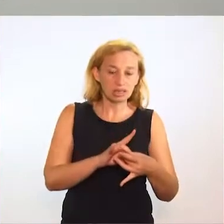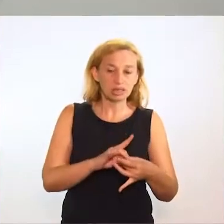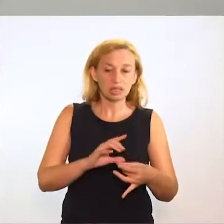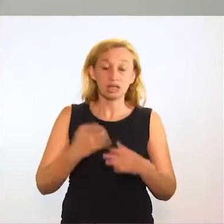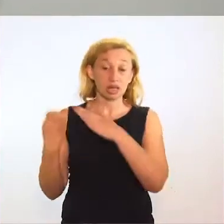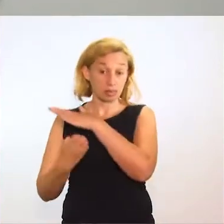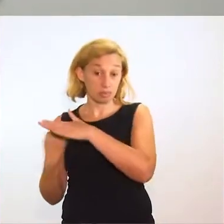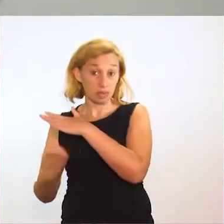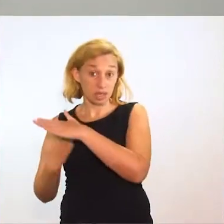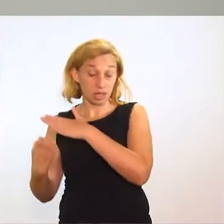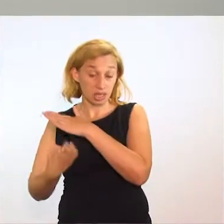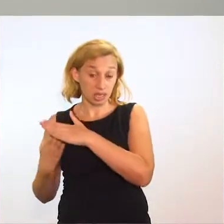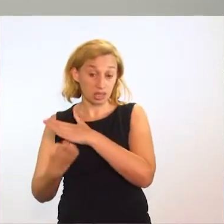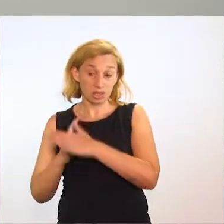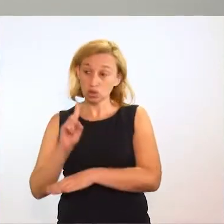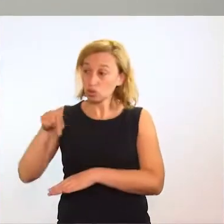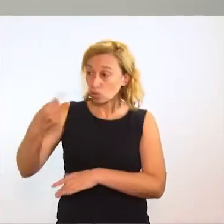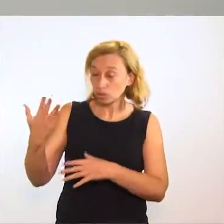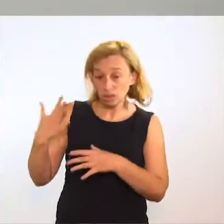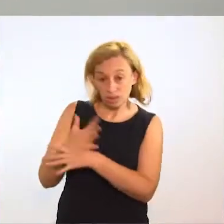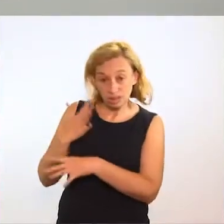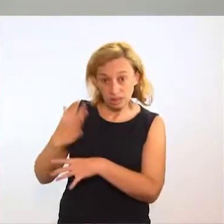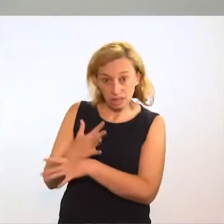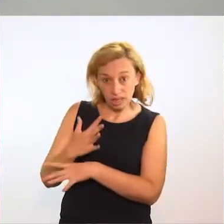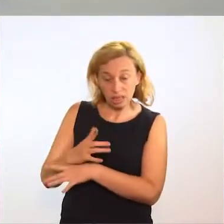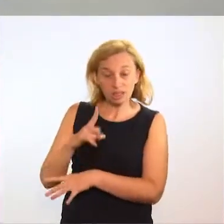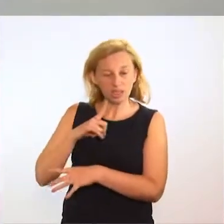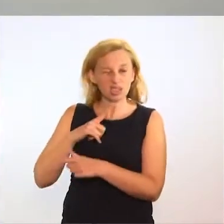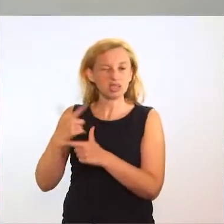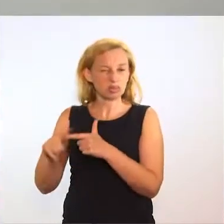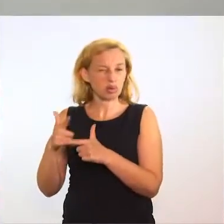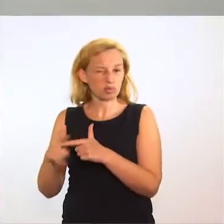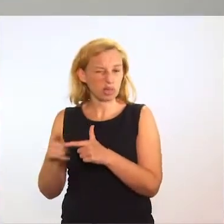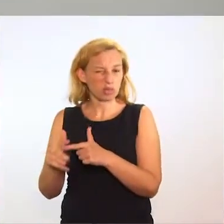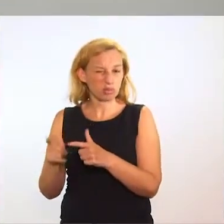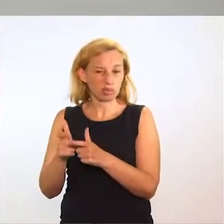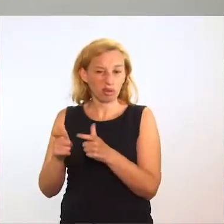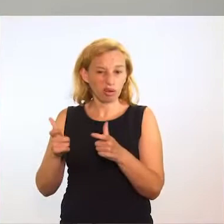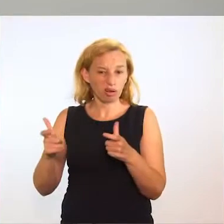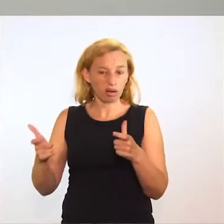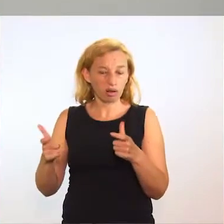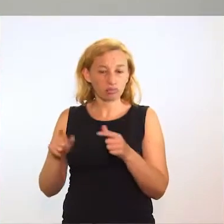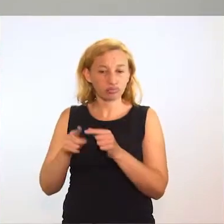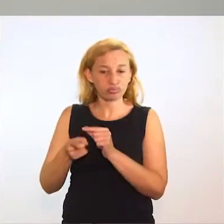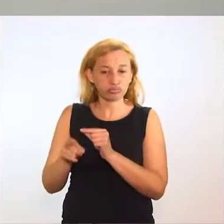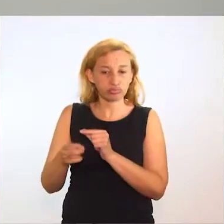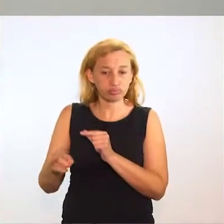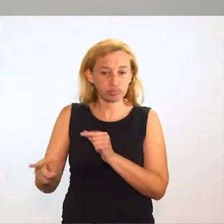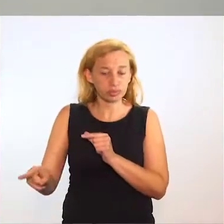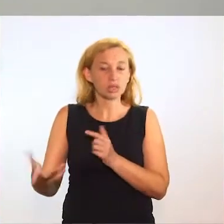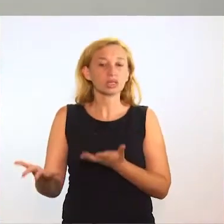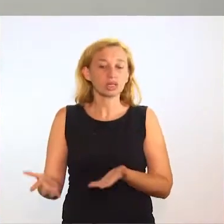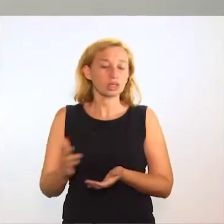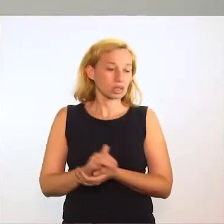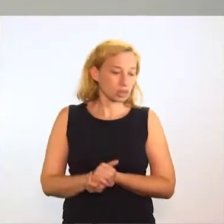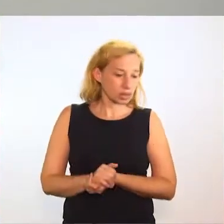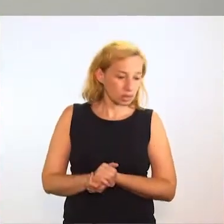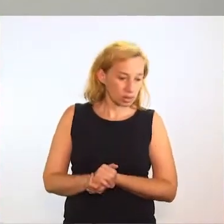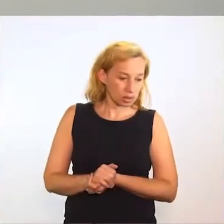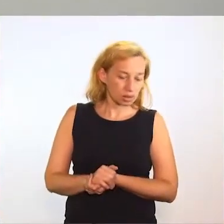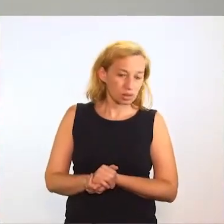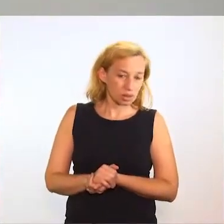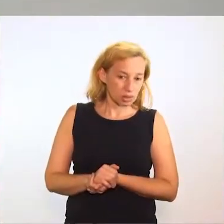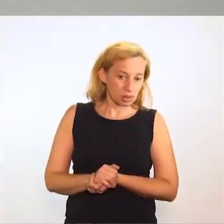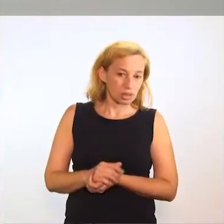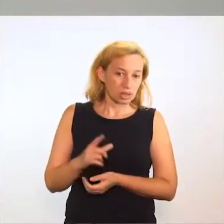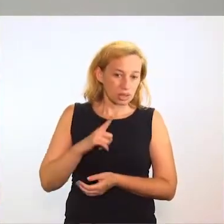elo entre empresas e organizações de outras cidades que tinham esse problema lá de resíduo têxtil, seja o resíduo uniforme,